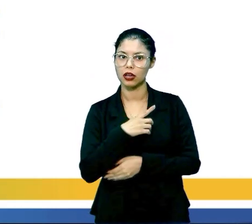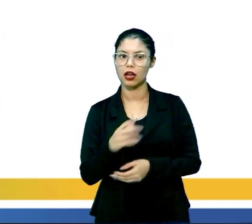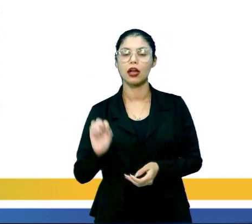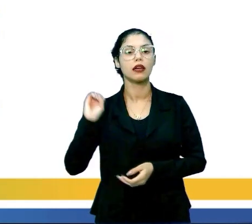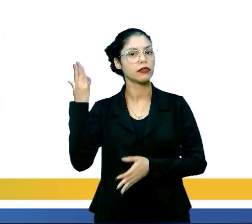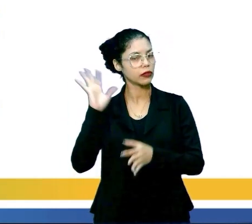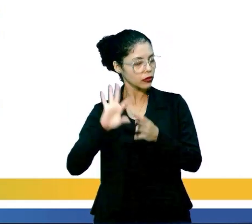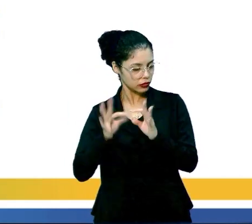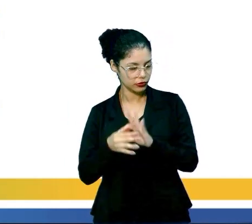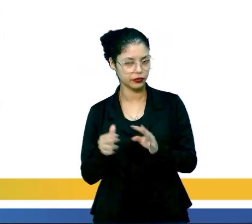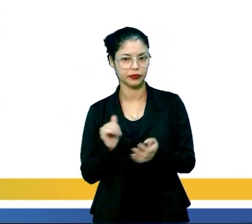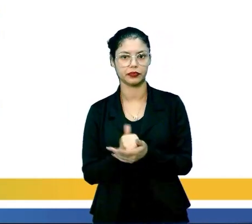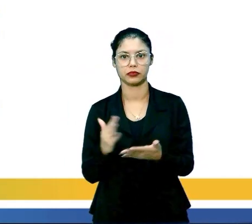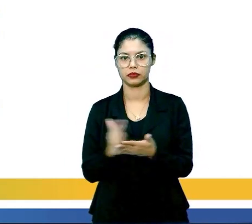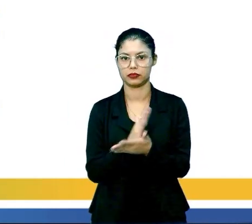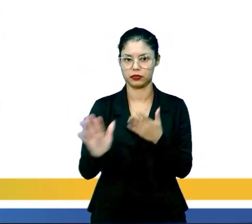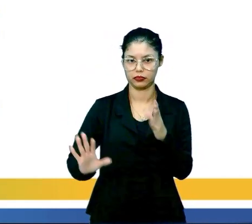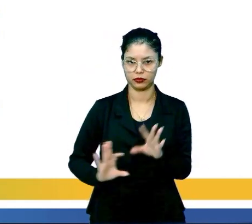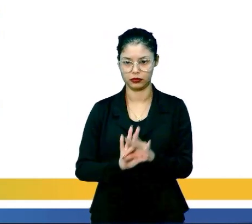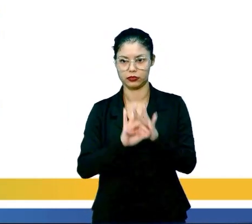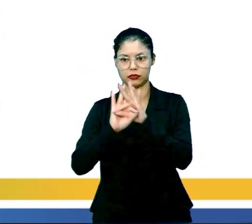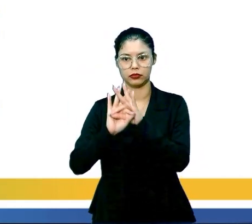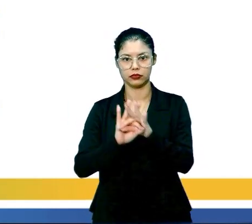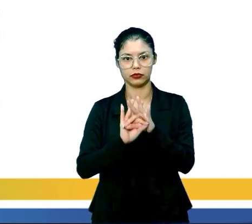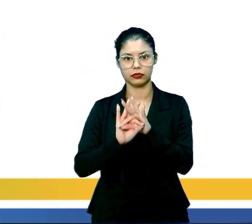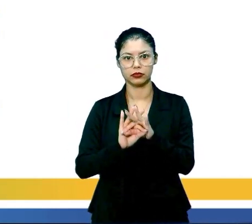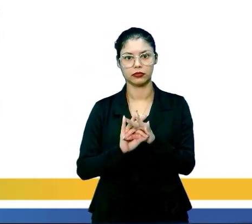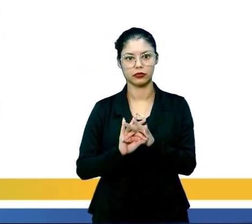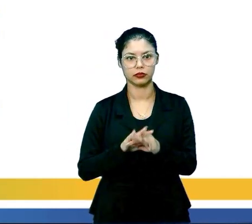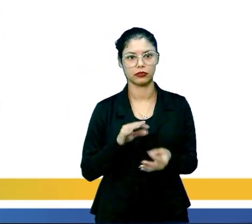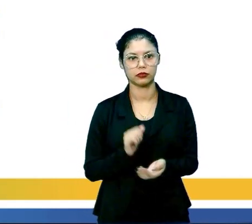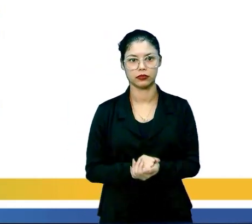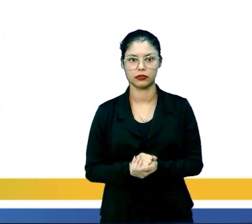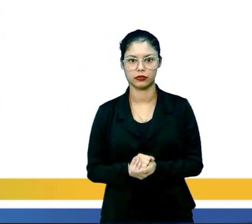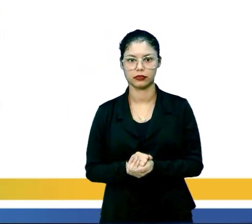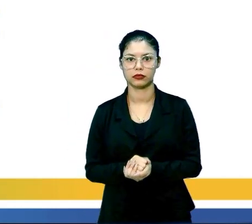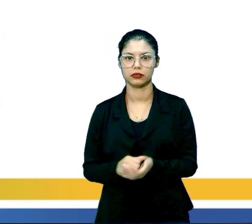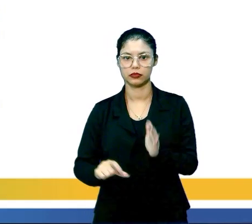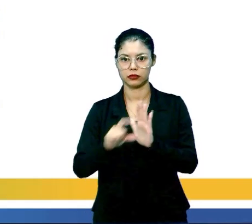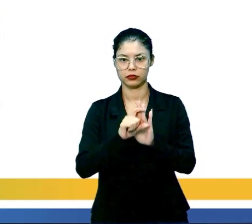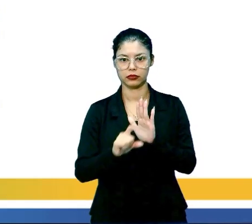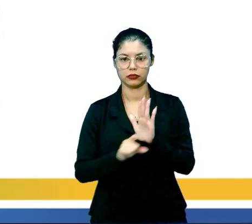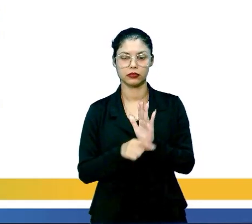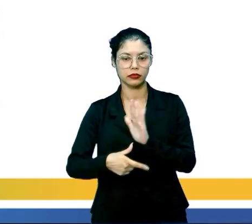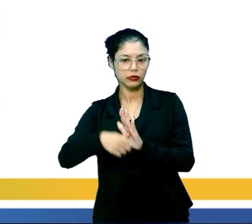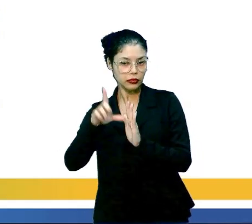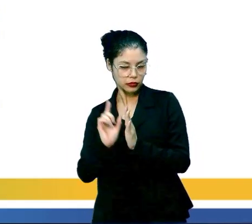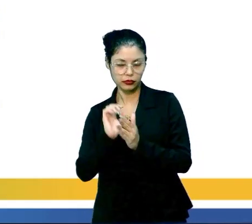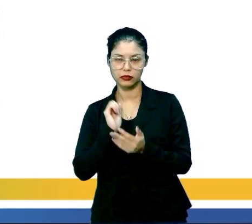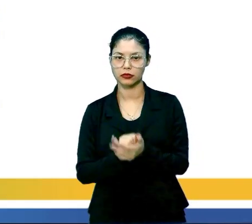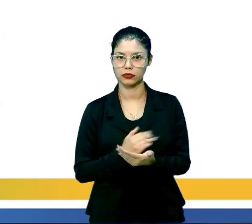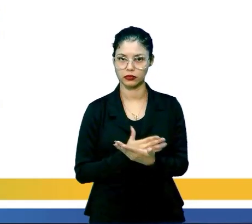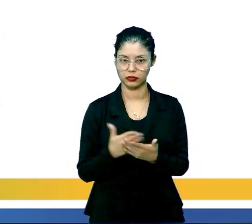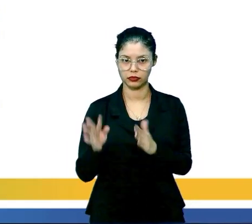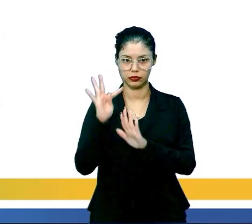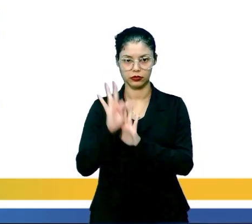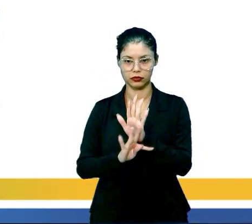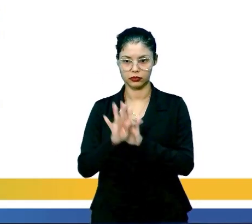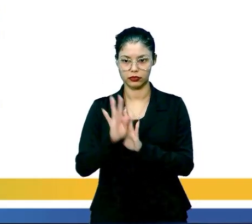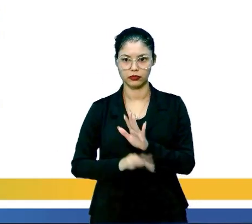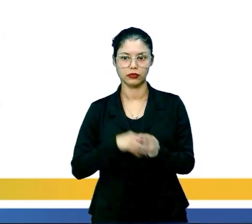vou contextualizar aqui, usar um conectivo para fazer uma relação com o parágrafo anterior e iniciar o